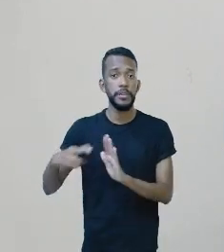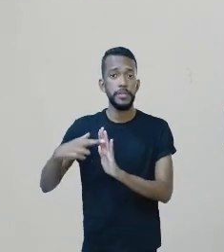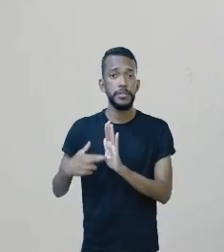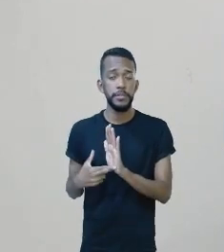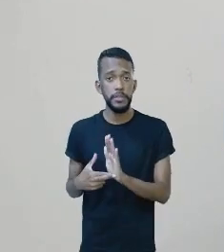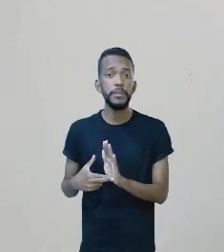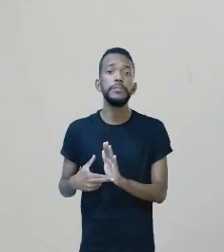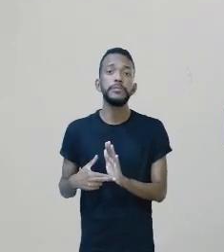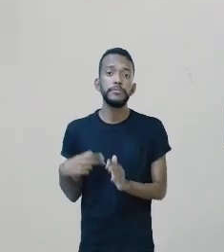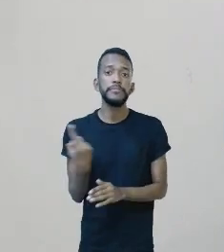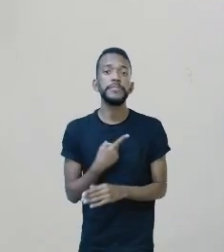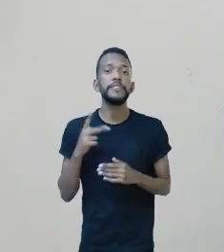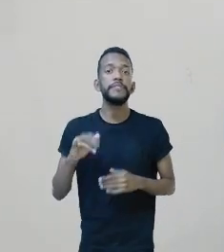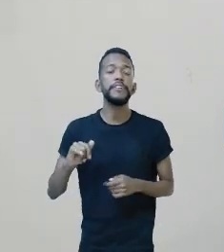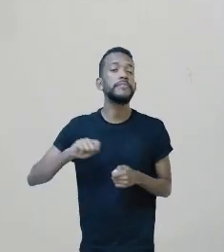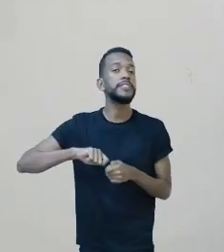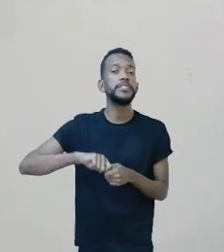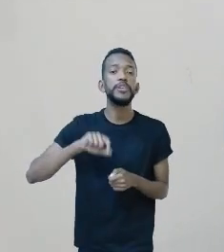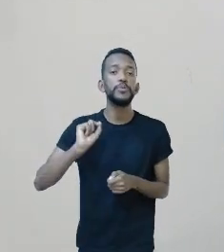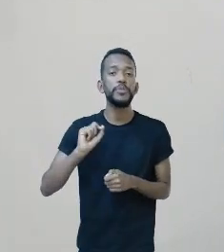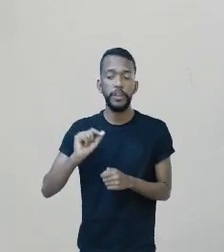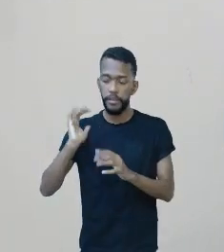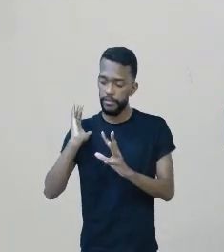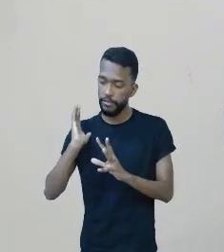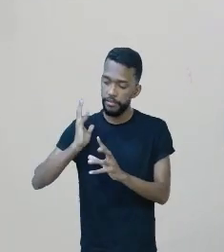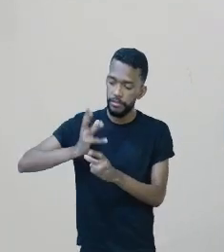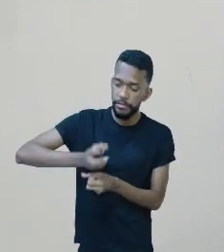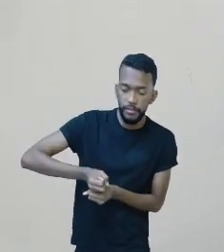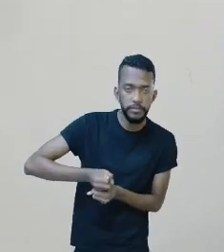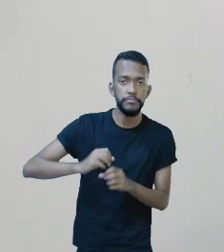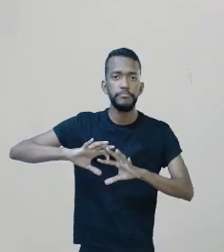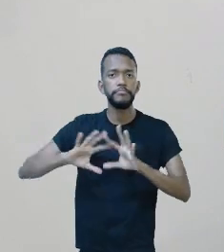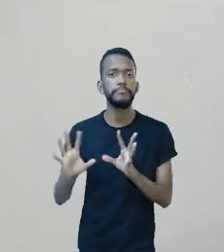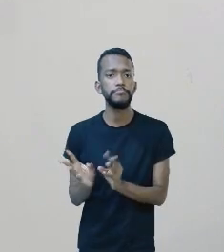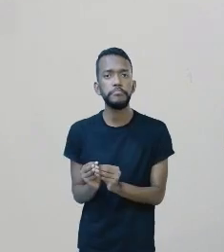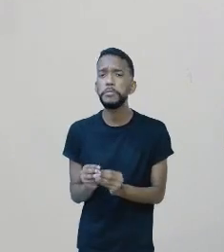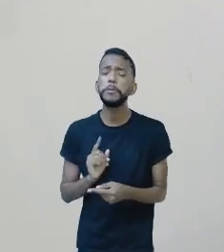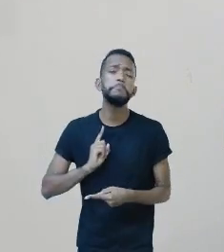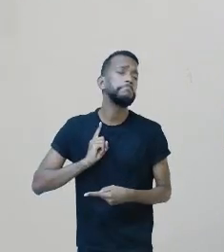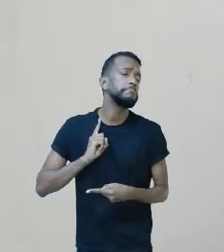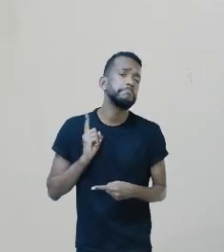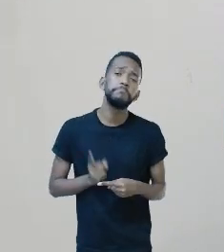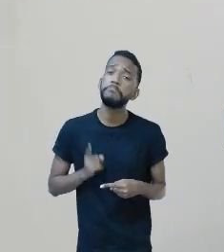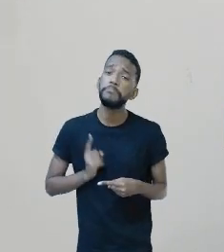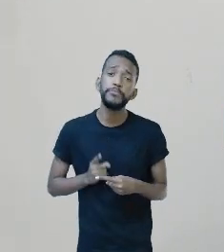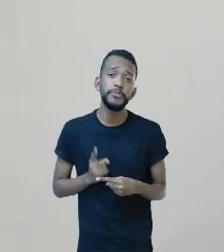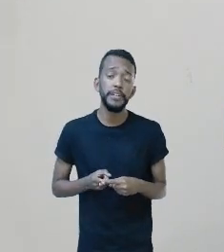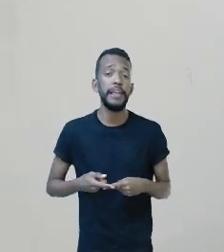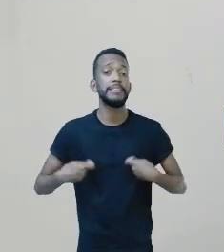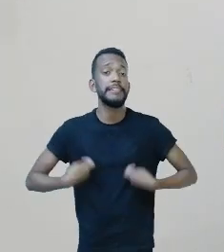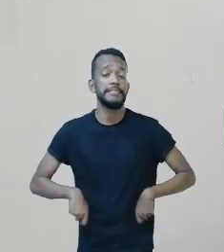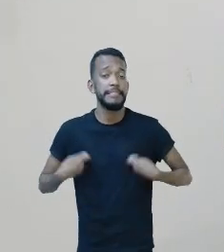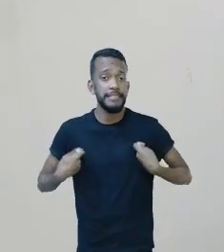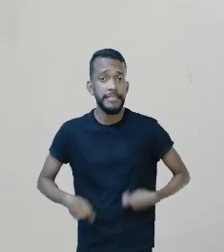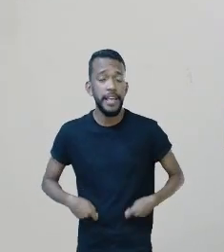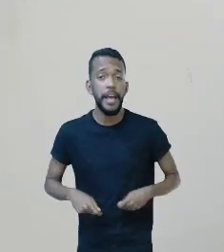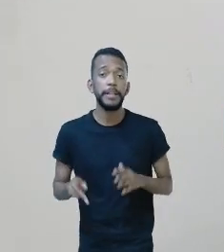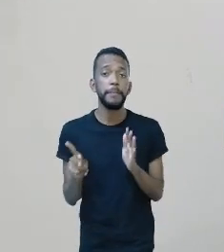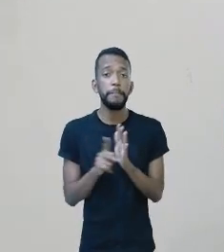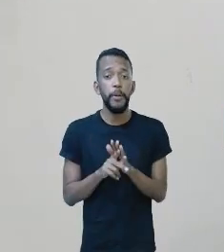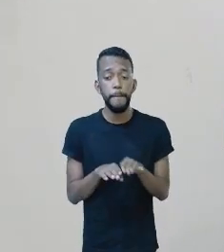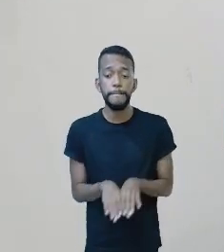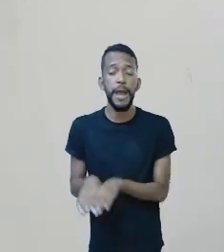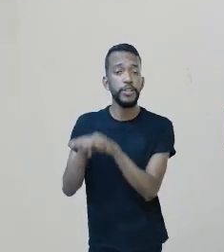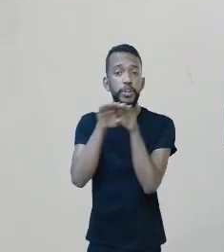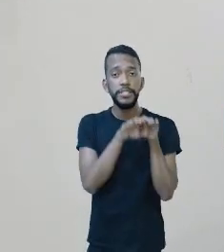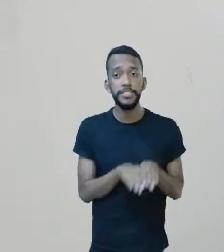receita, a gente vai retomar um pouco por que essa necessidade da